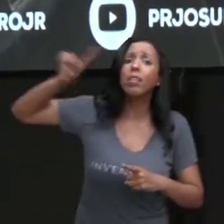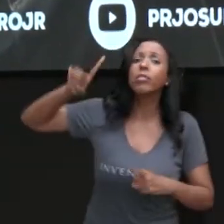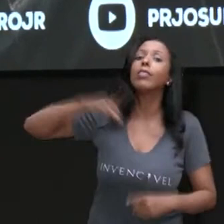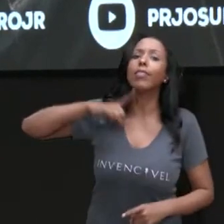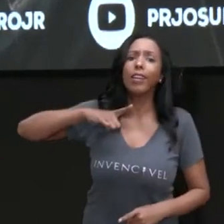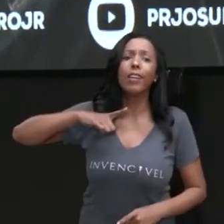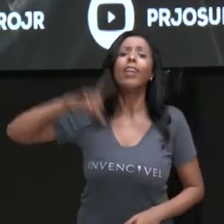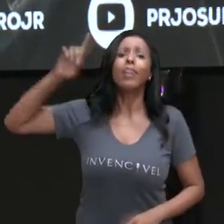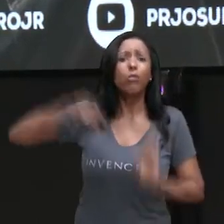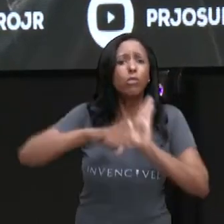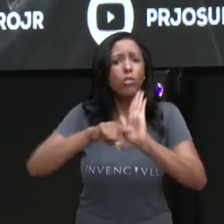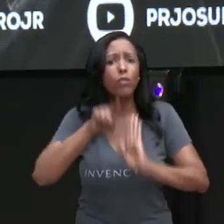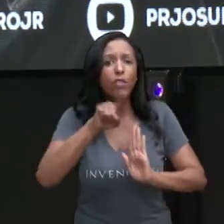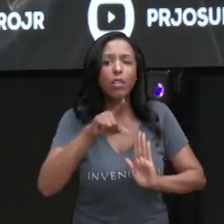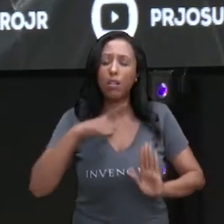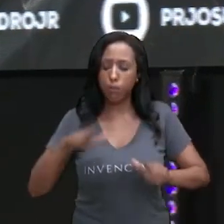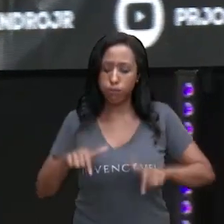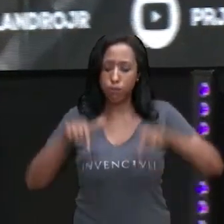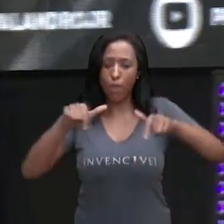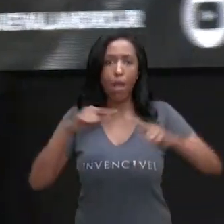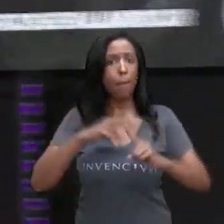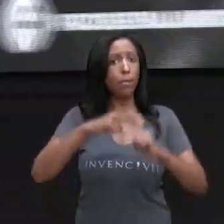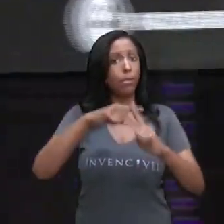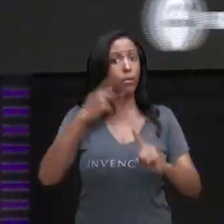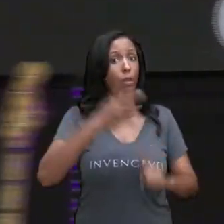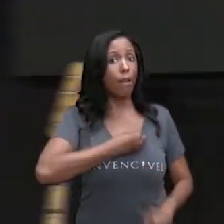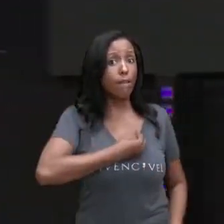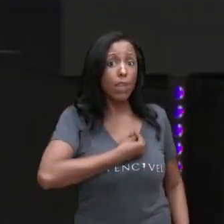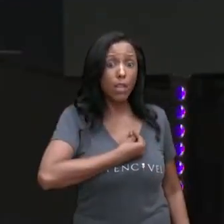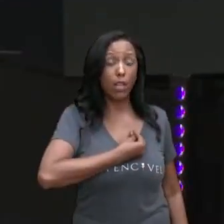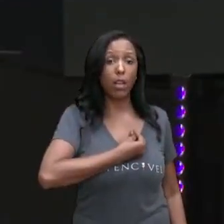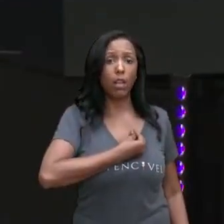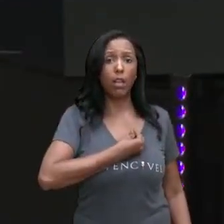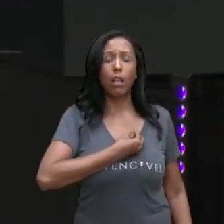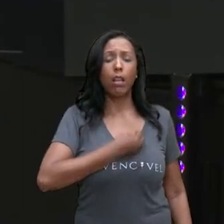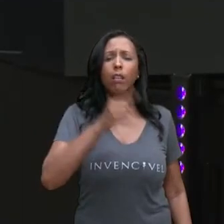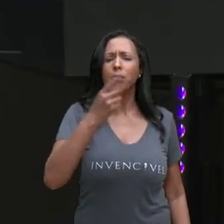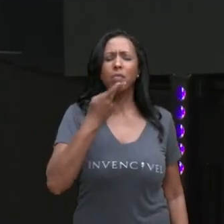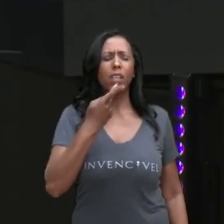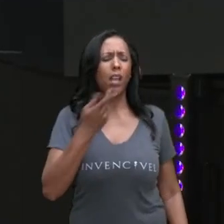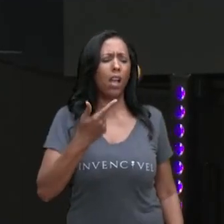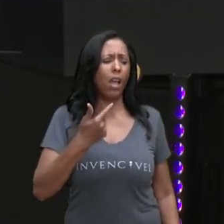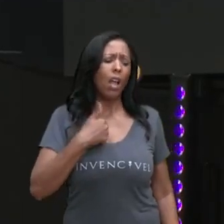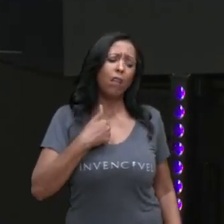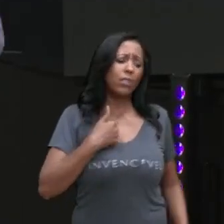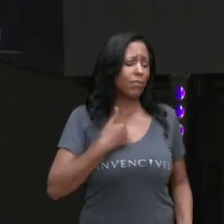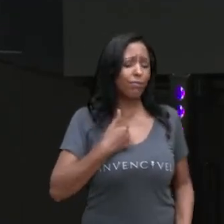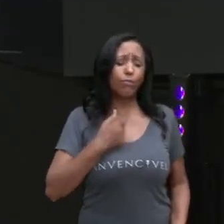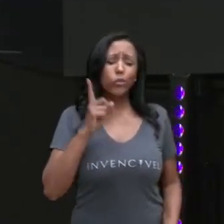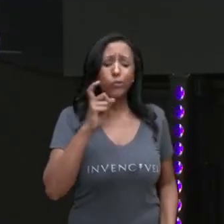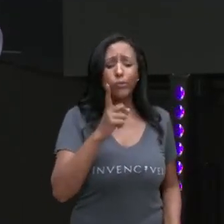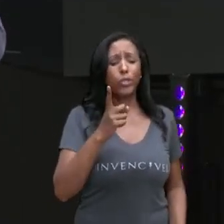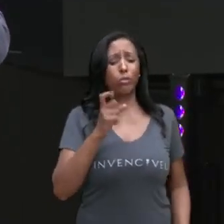a você. Sabe o que você está dizendo para mim quando você diz assim: isso eu não consigo mudar? Você está dizendo para mim que Deus